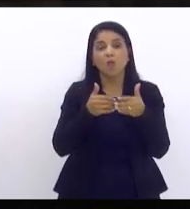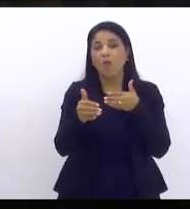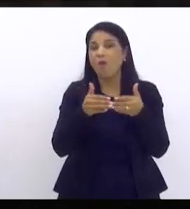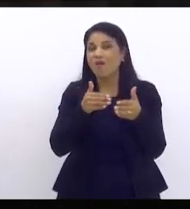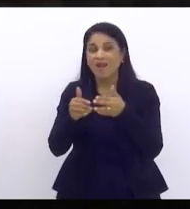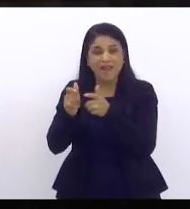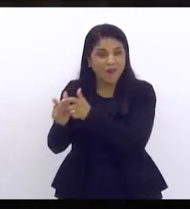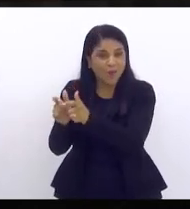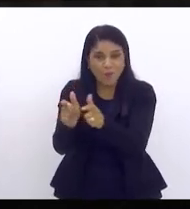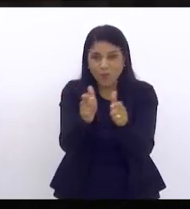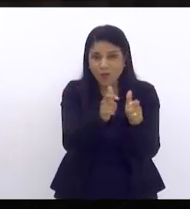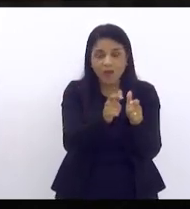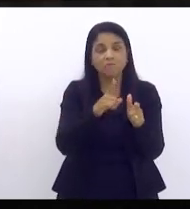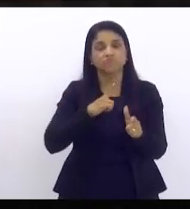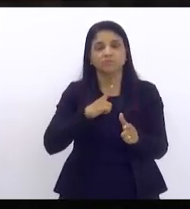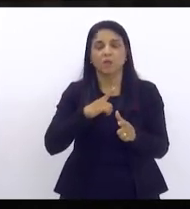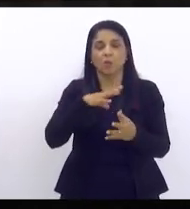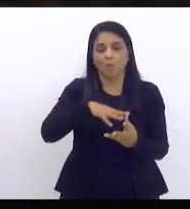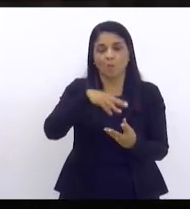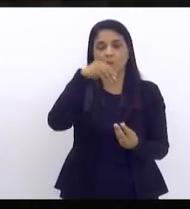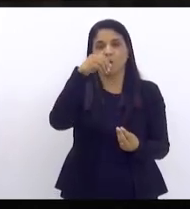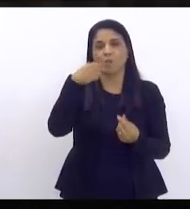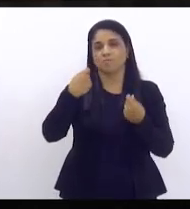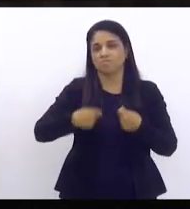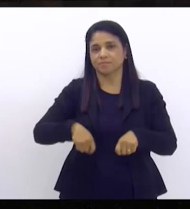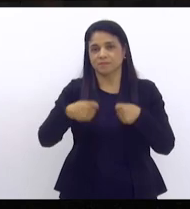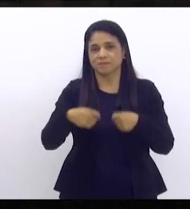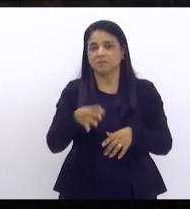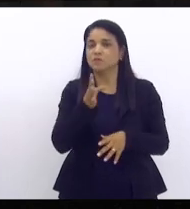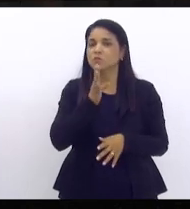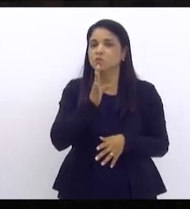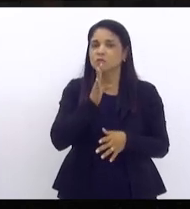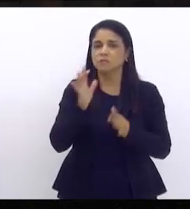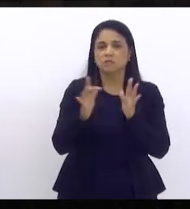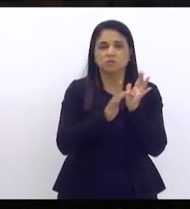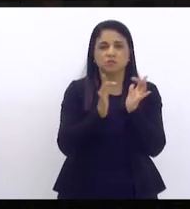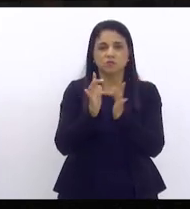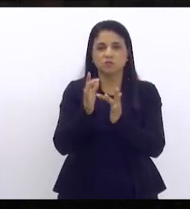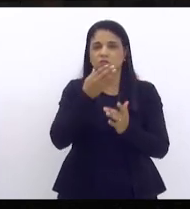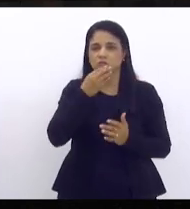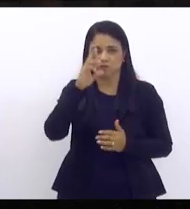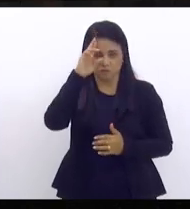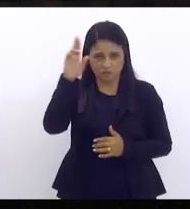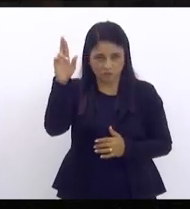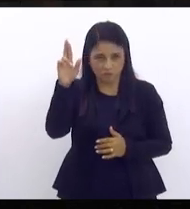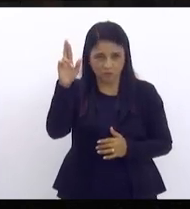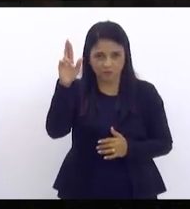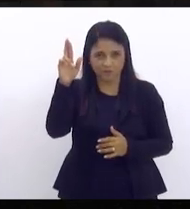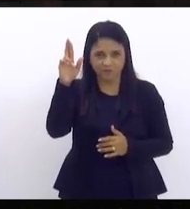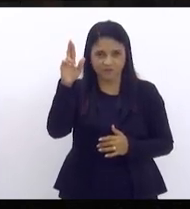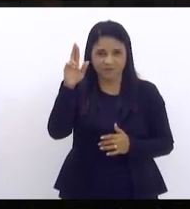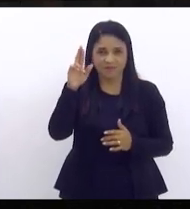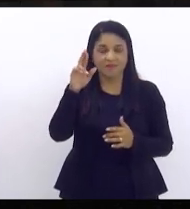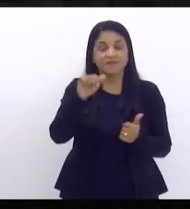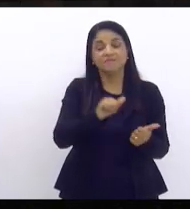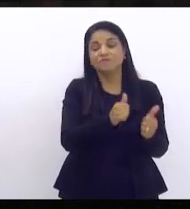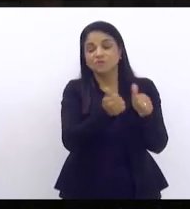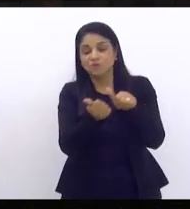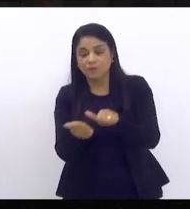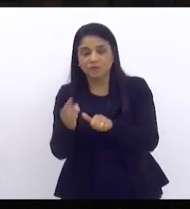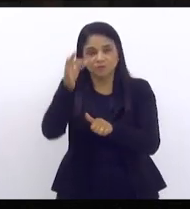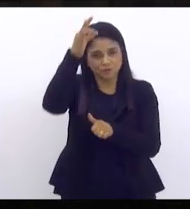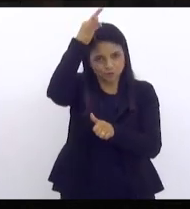todo lugar, existe uma alma que precisa conhecer nosso Senhor Jesus Cristo através do batismo no Espírito